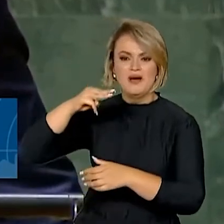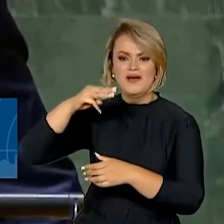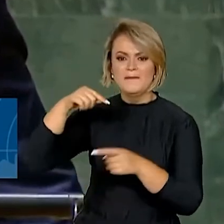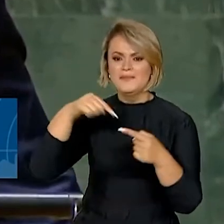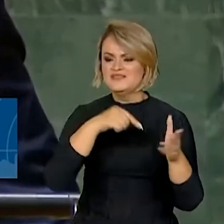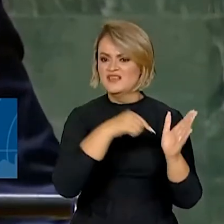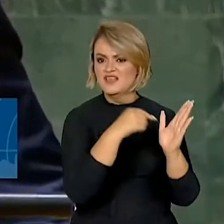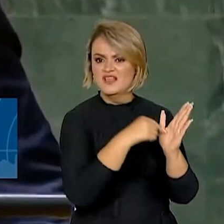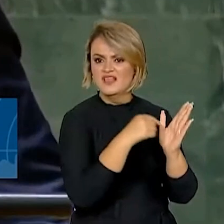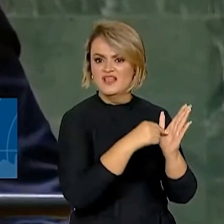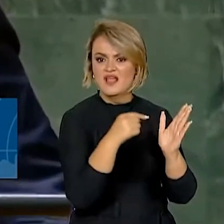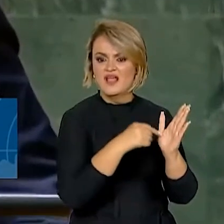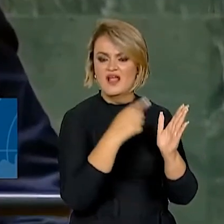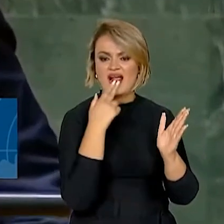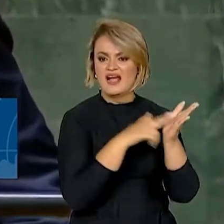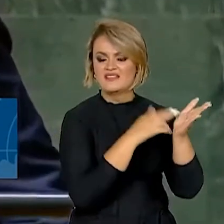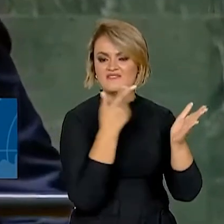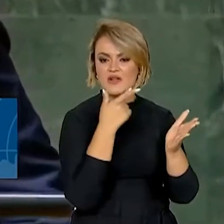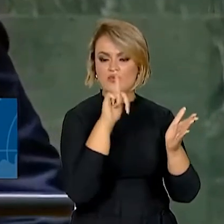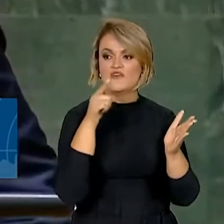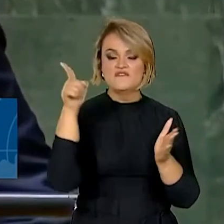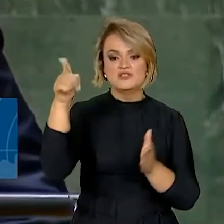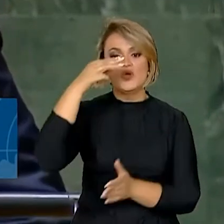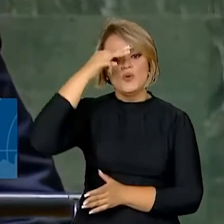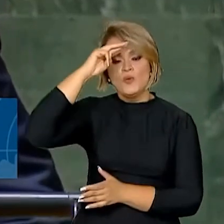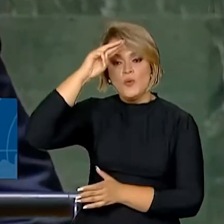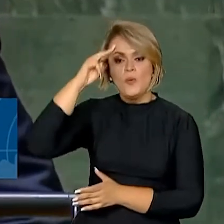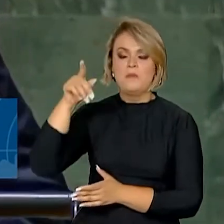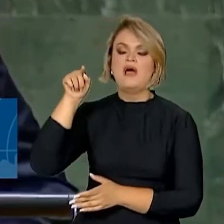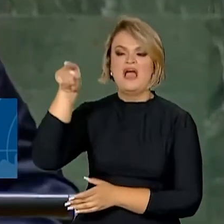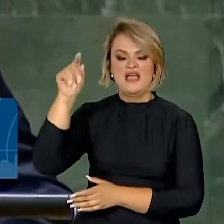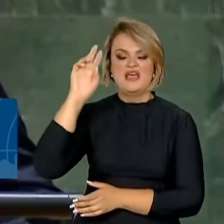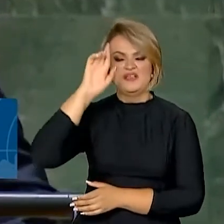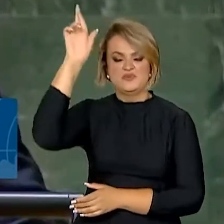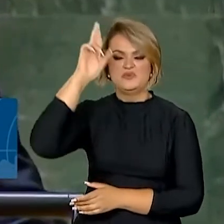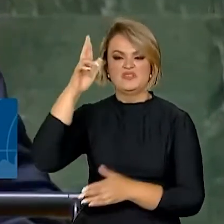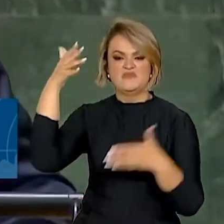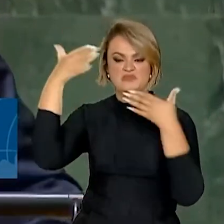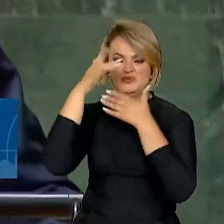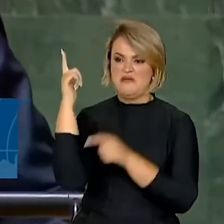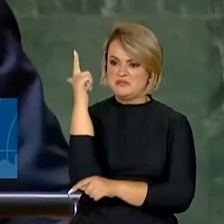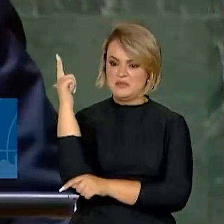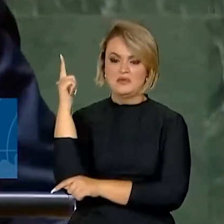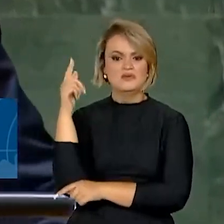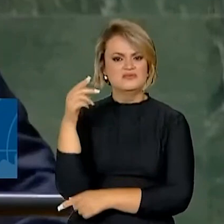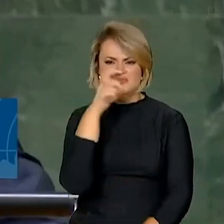de classificar esse país como Estado patrocinador do terrorismo.